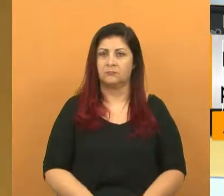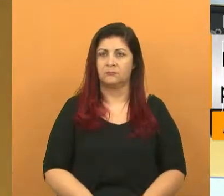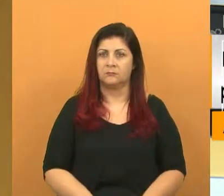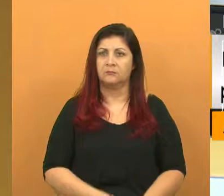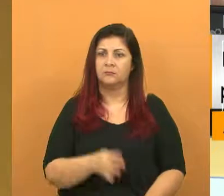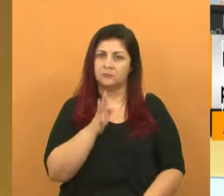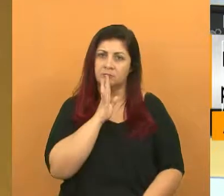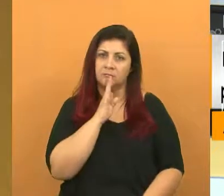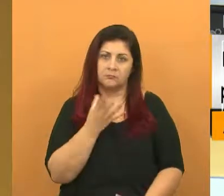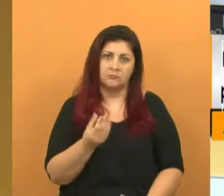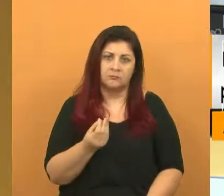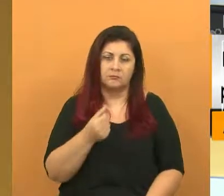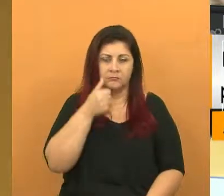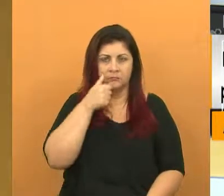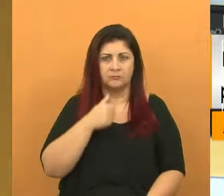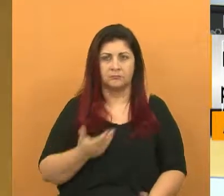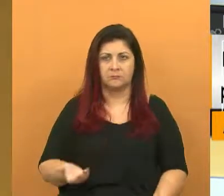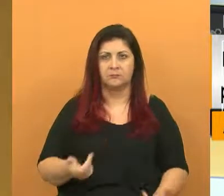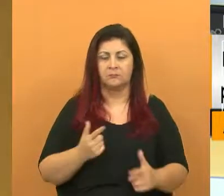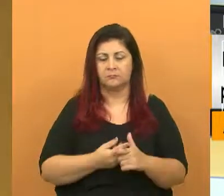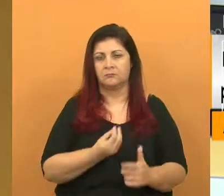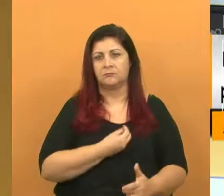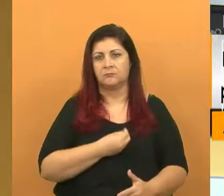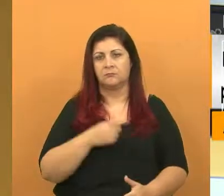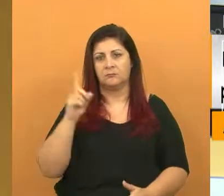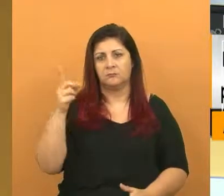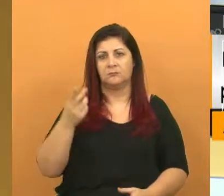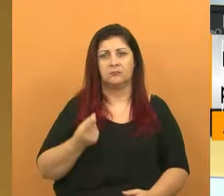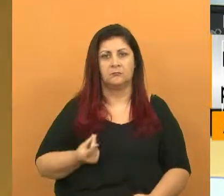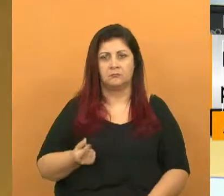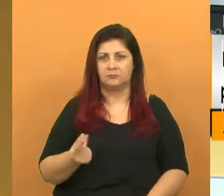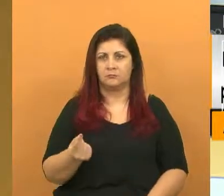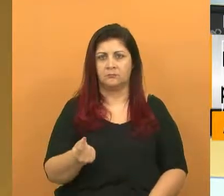conheço muitas mulheres no Parque Maluca, eu moro lá há muitos anos.